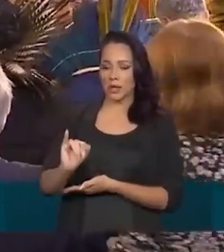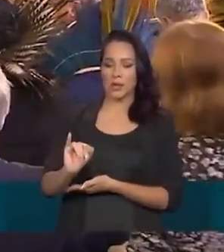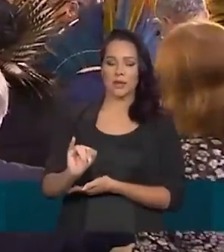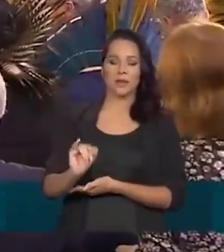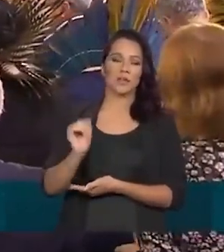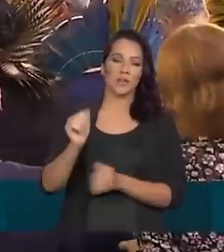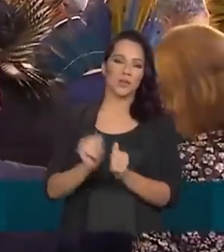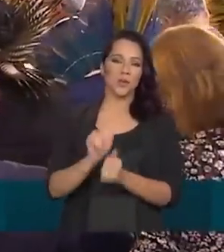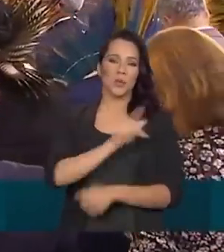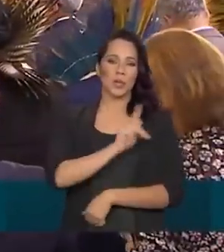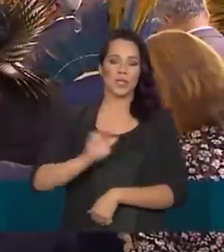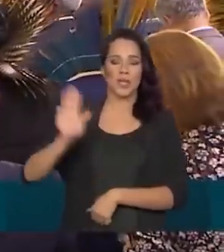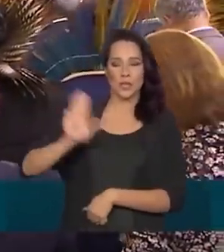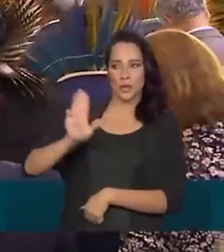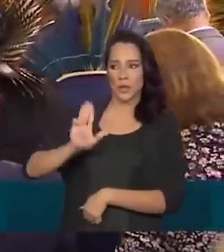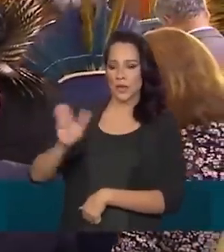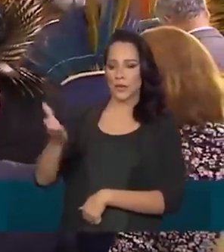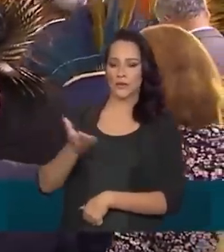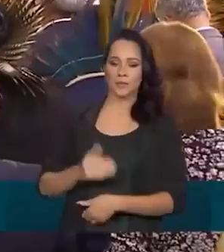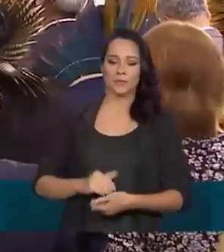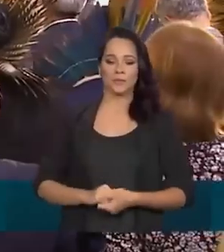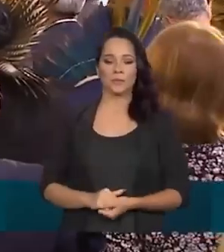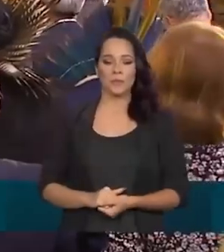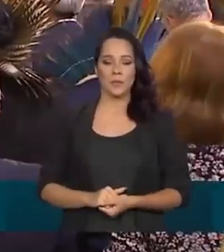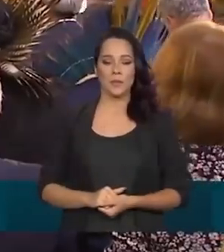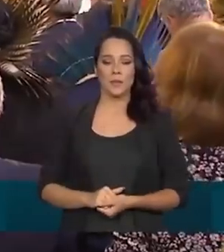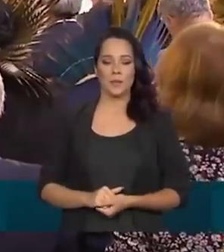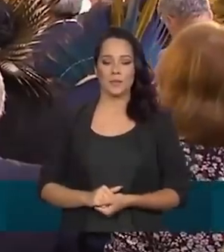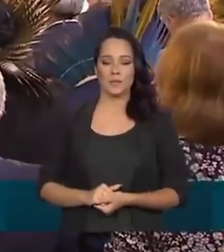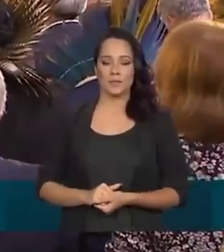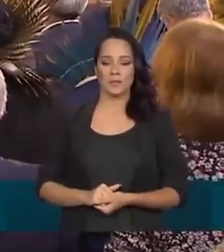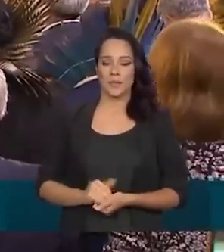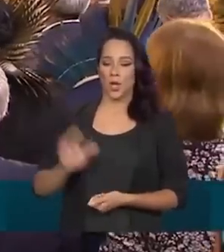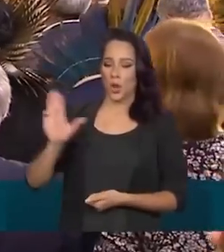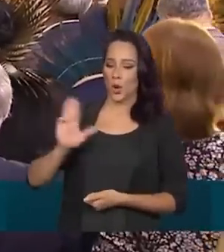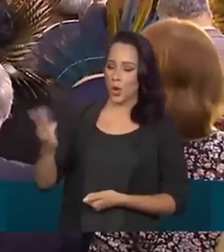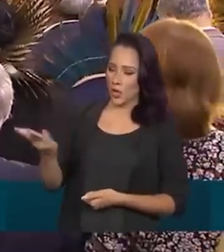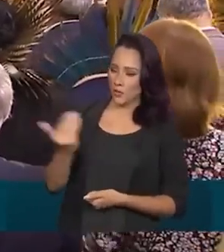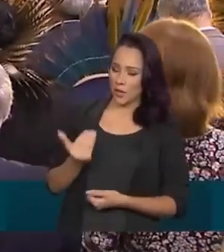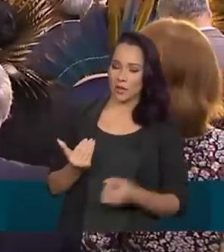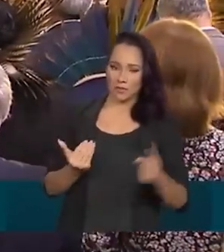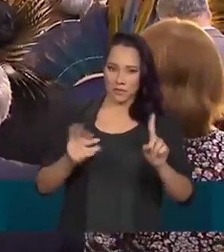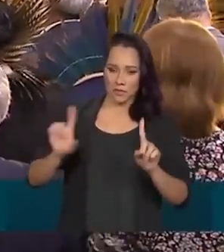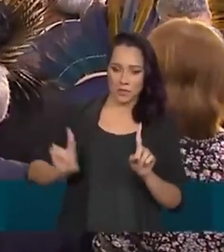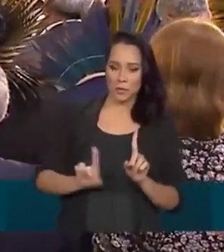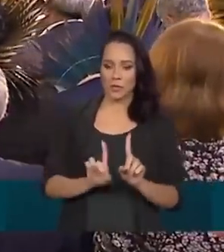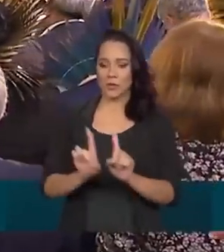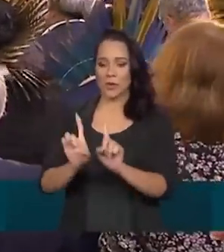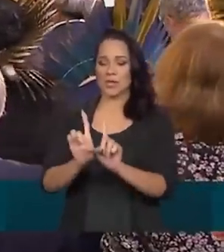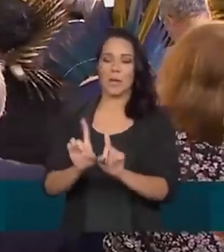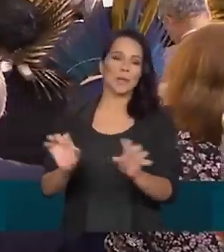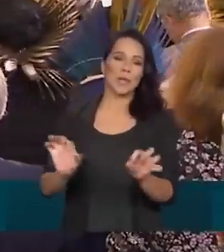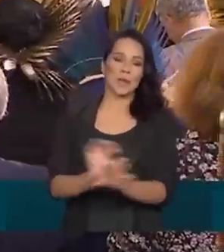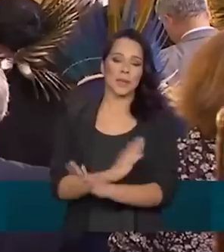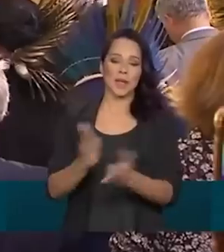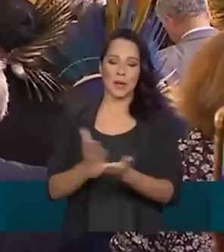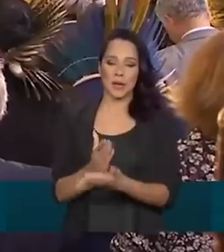Presidente Lula. Presidente Lula, por favor, aqui, presidente Lula. Para encerrar.